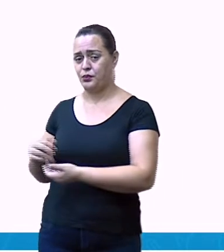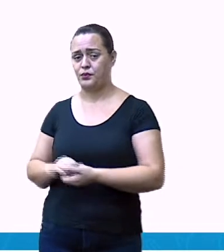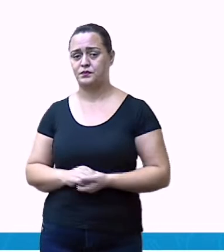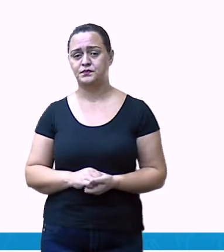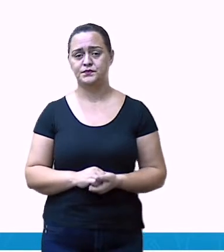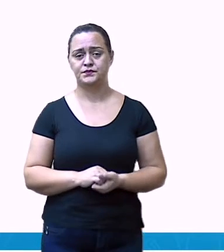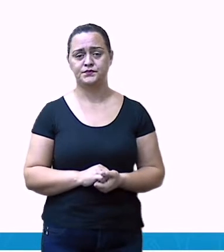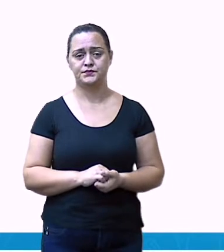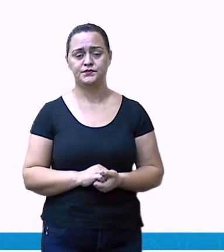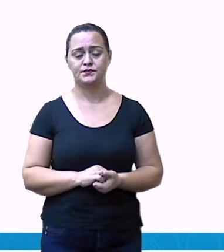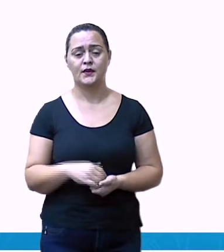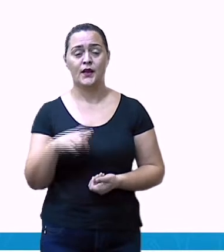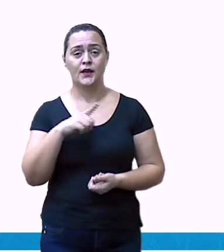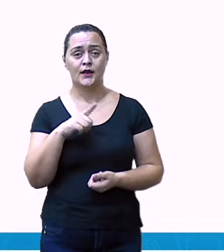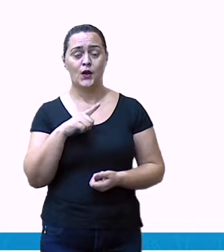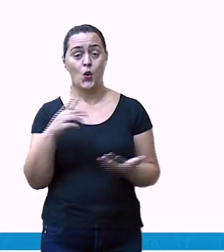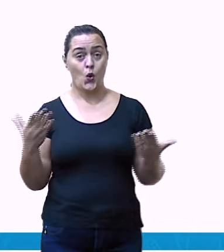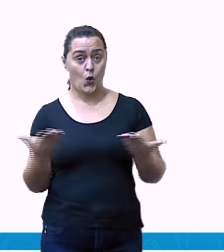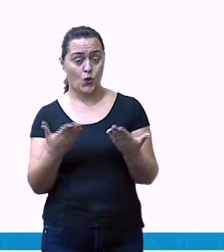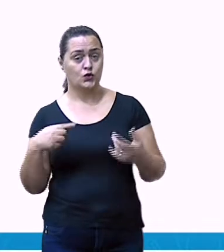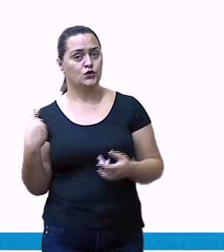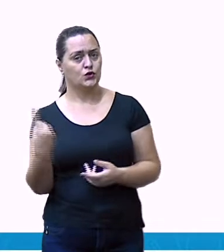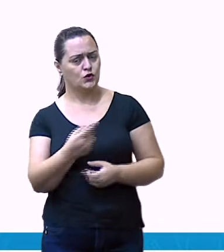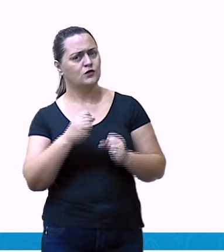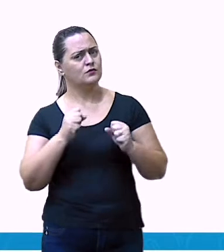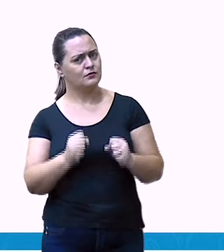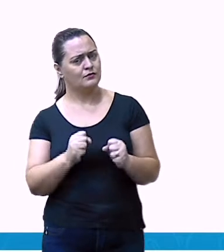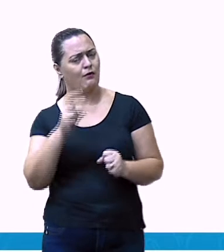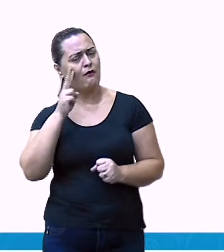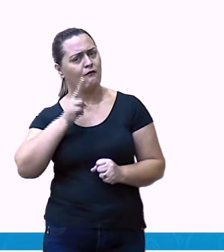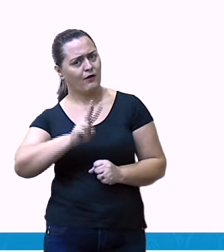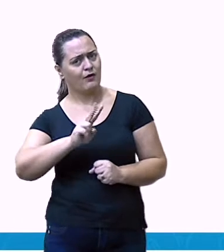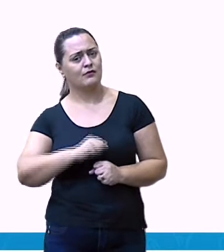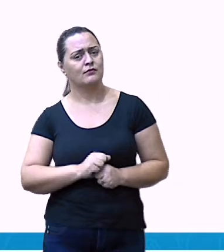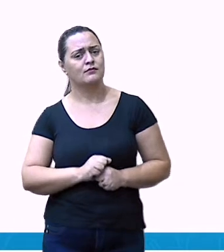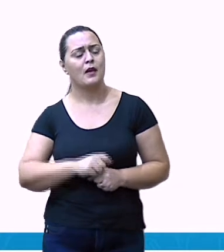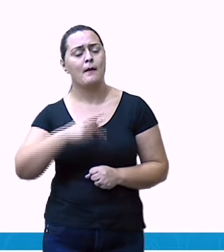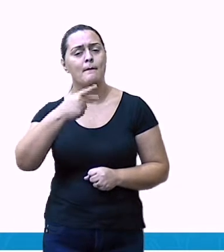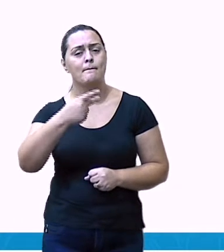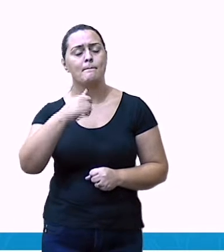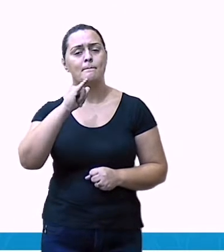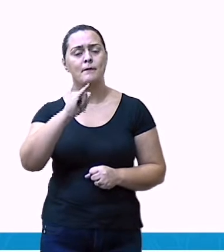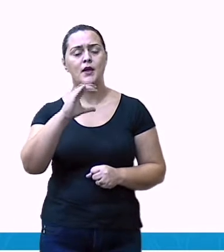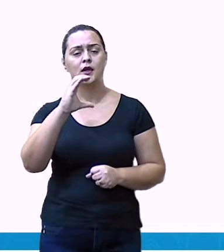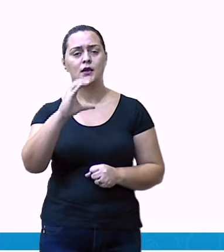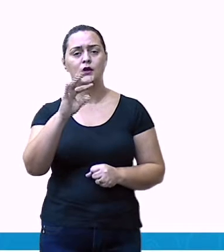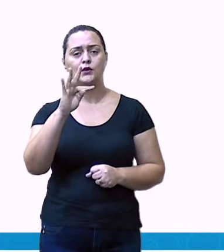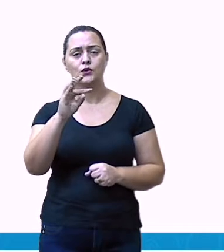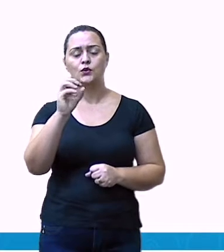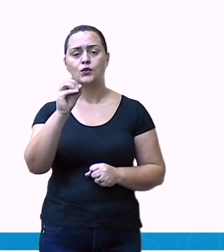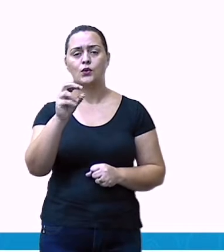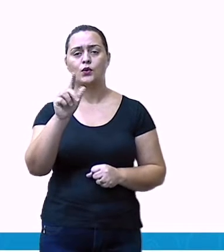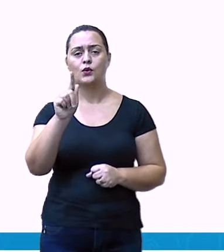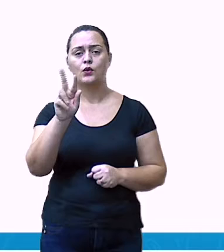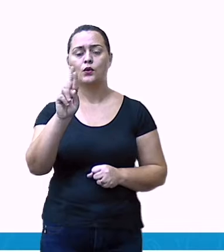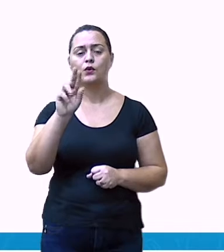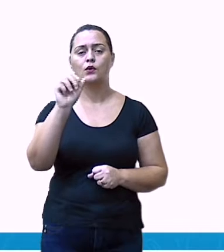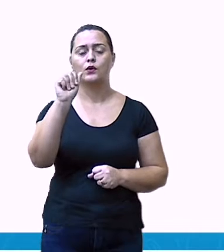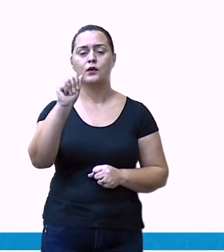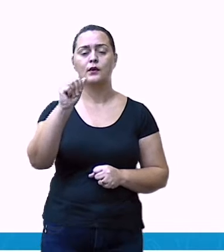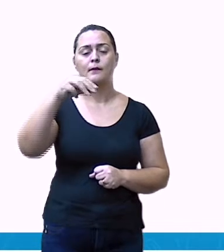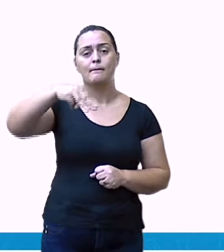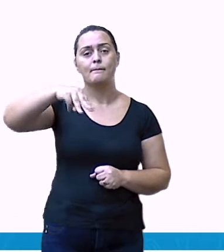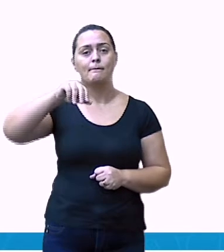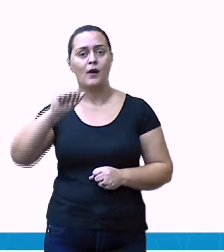são utilizados, que vocês conhecem. Vou colocar aqui o mais conhecido. Quando a gente chega num ambiente, a primeira coisa que